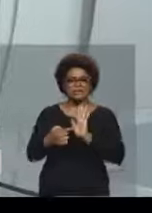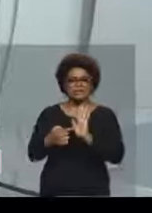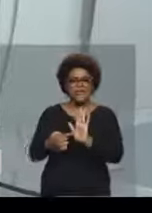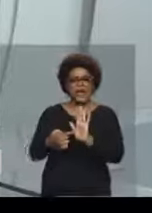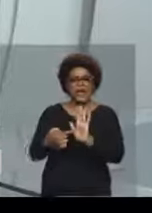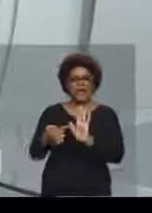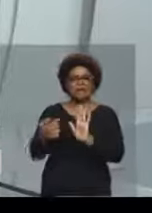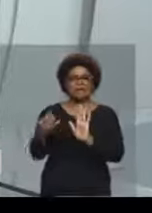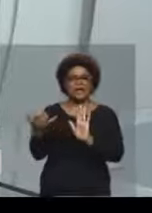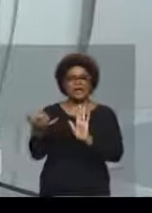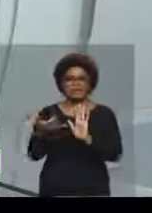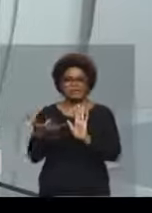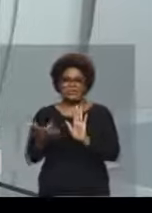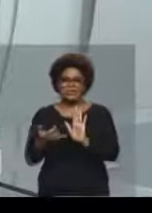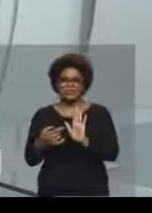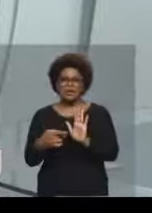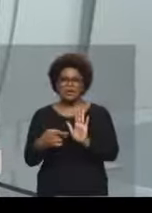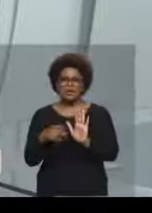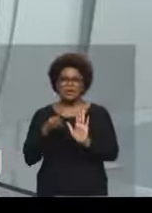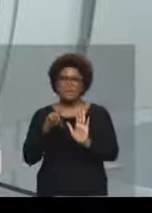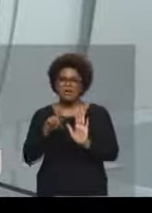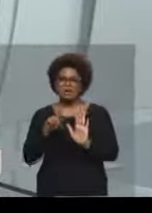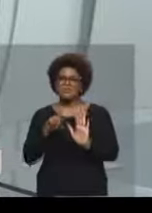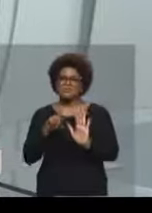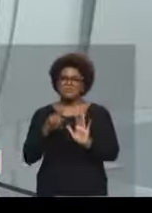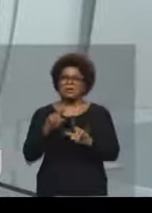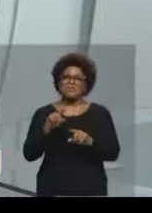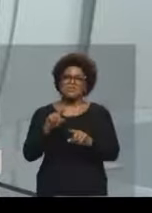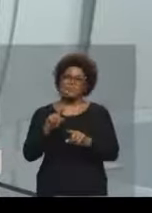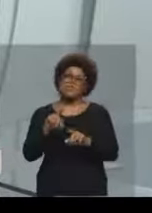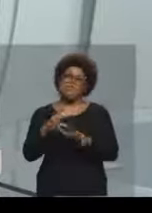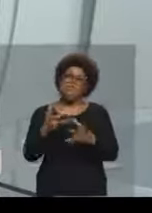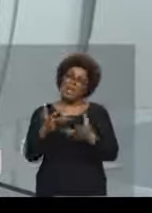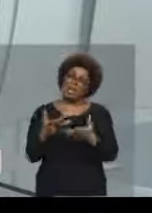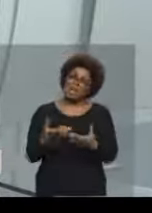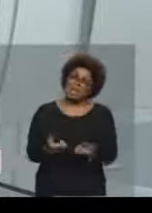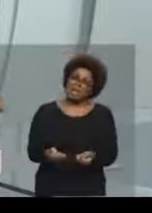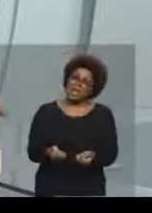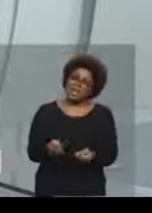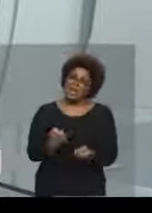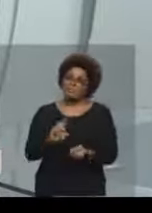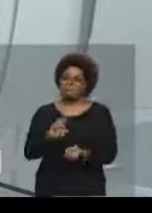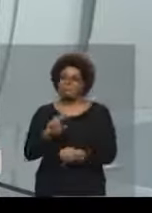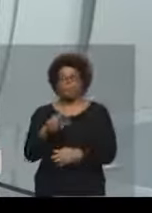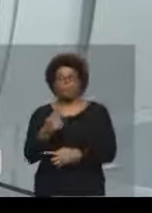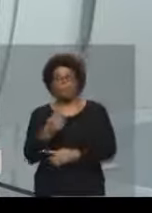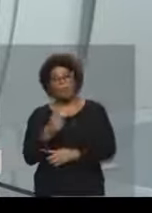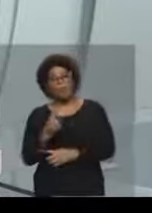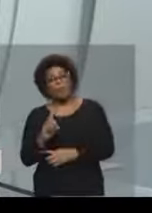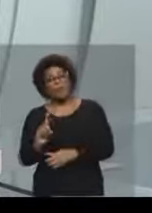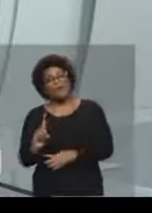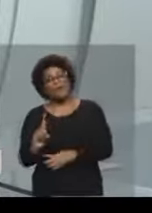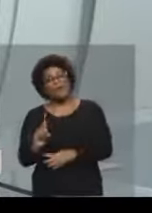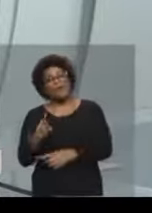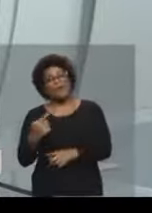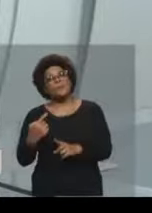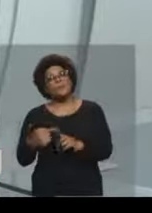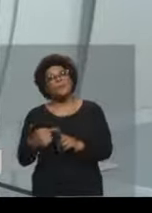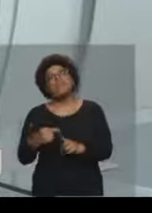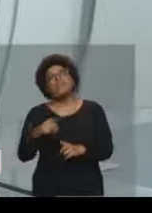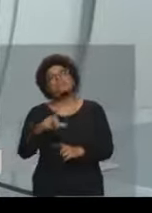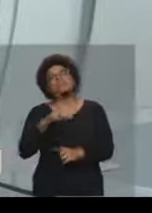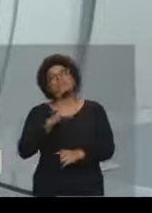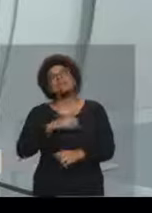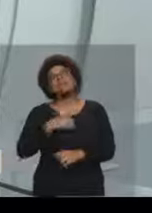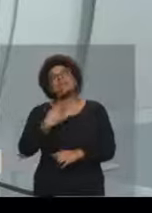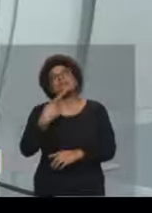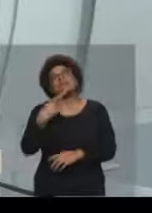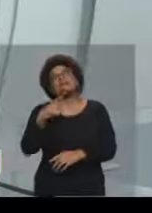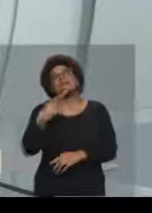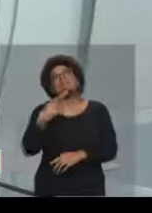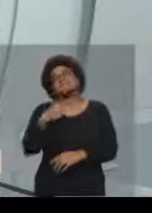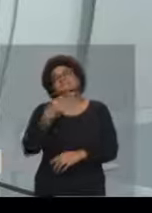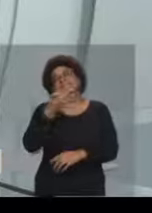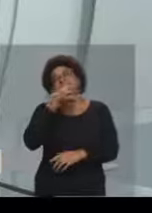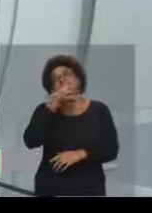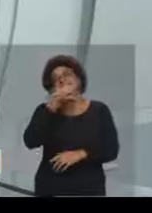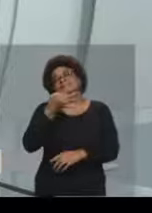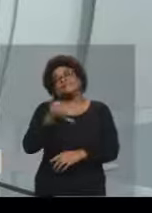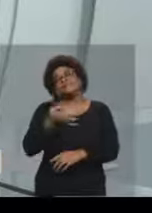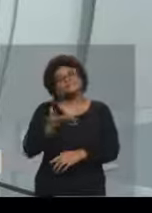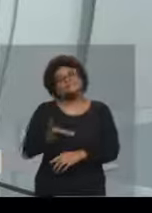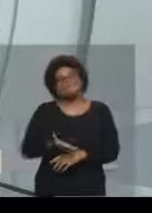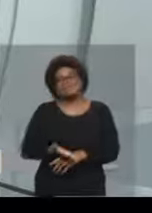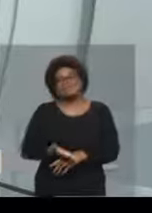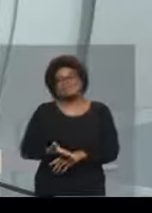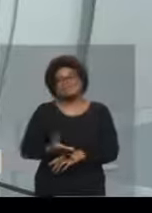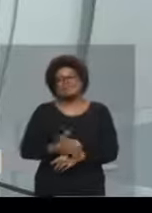questão dessa sua, né, da sua opinião, se você vai ou não. O papel do resenhista é tentar te convencer, mas você pode não ir,